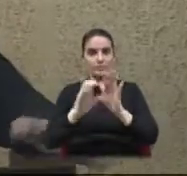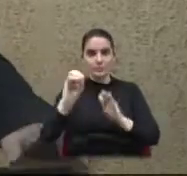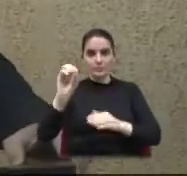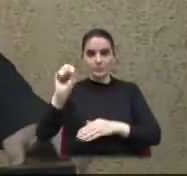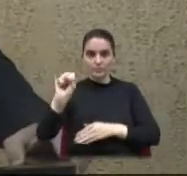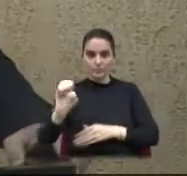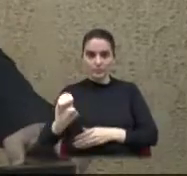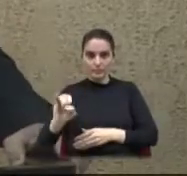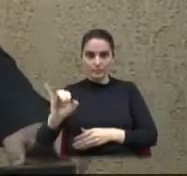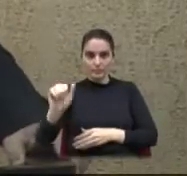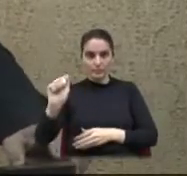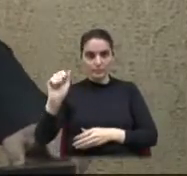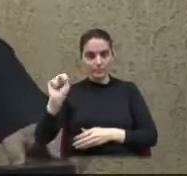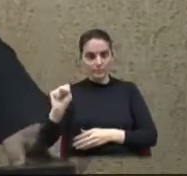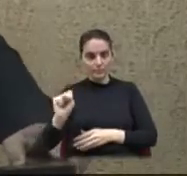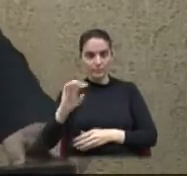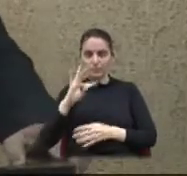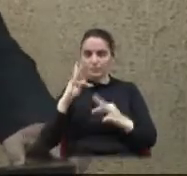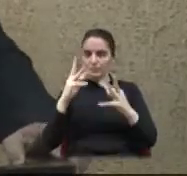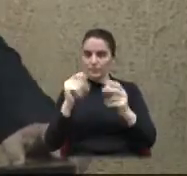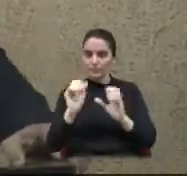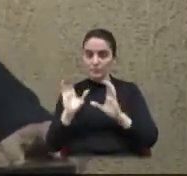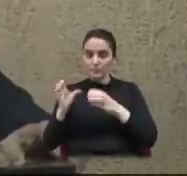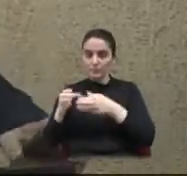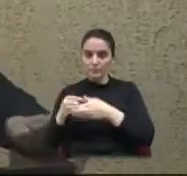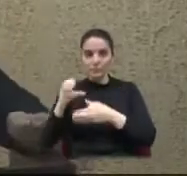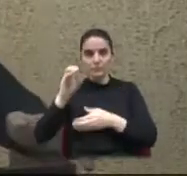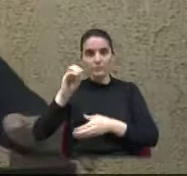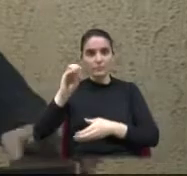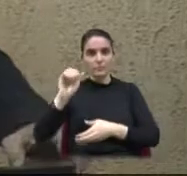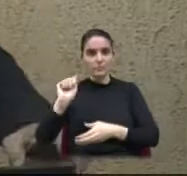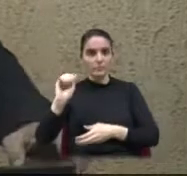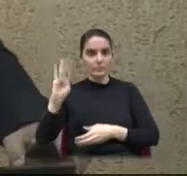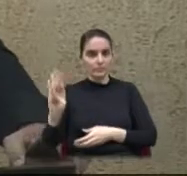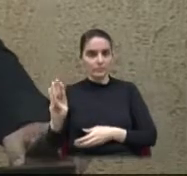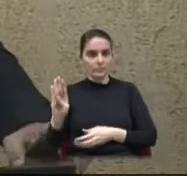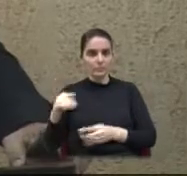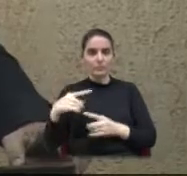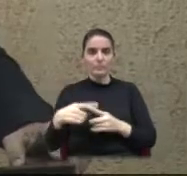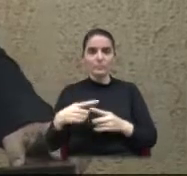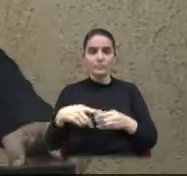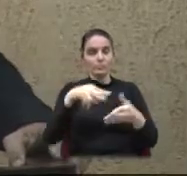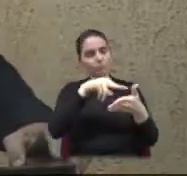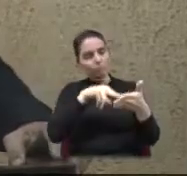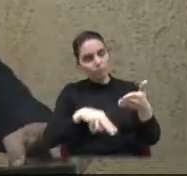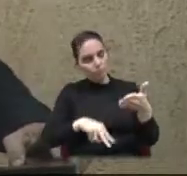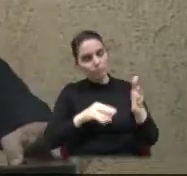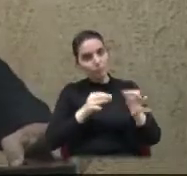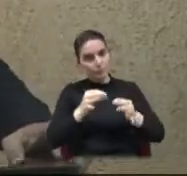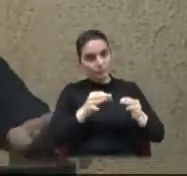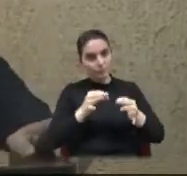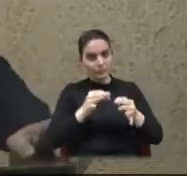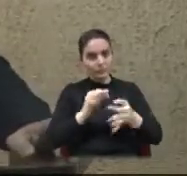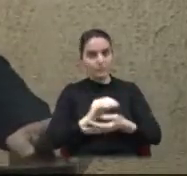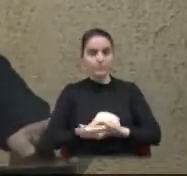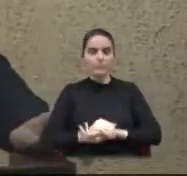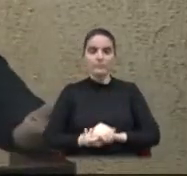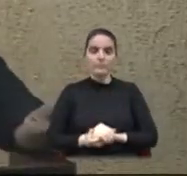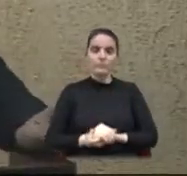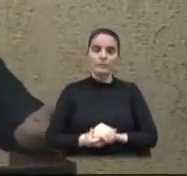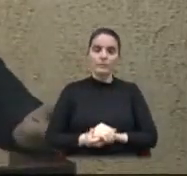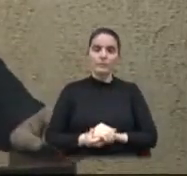toda a direção da OAB, por ter apreciado esse projeto. Então, vale ressaltar que